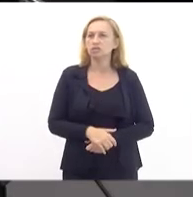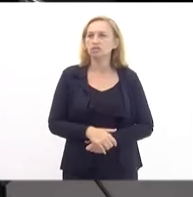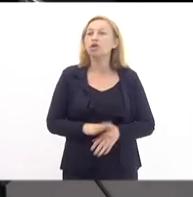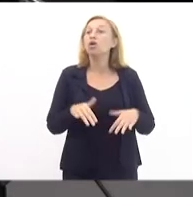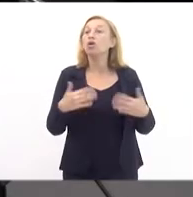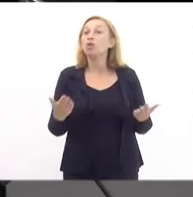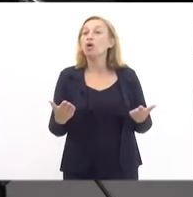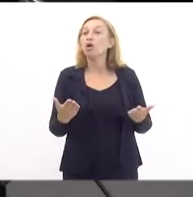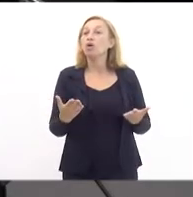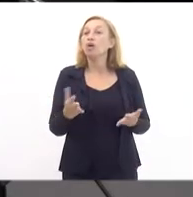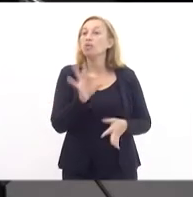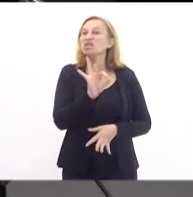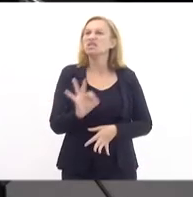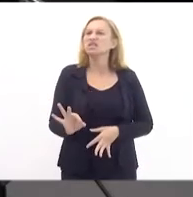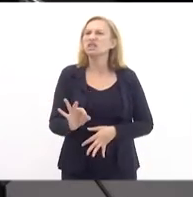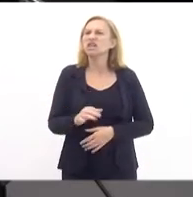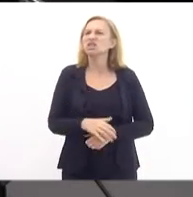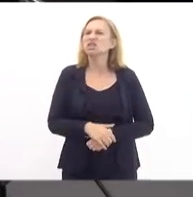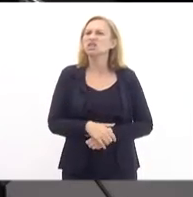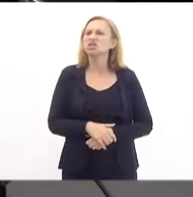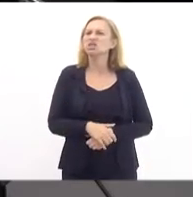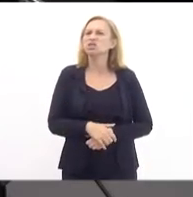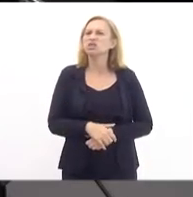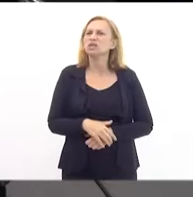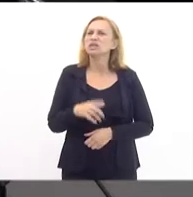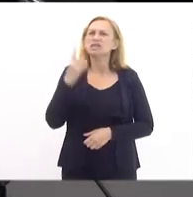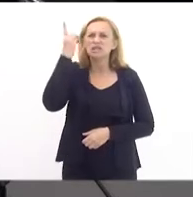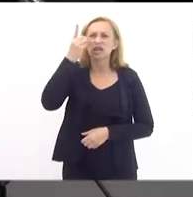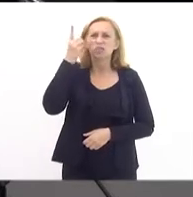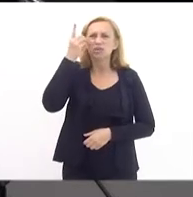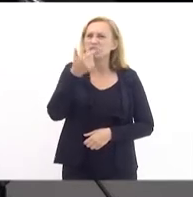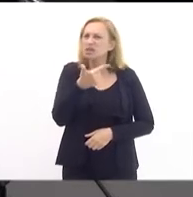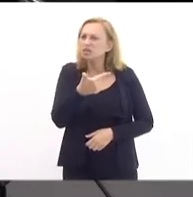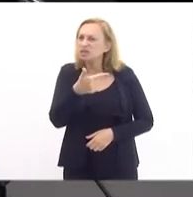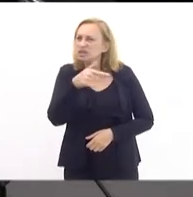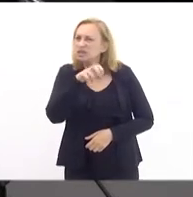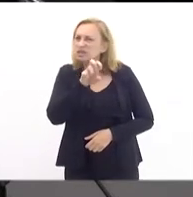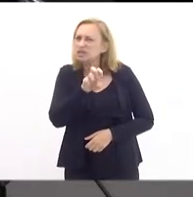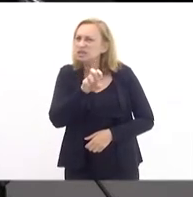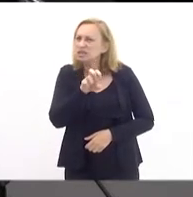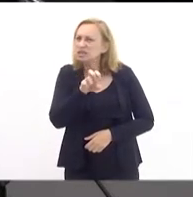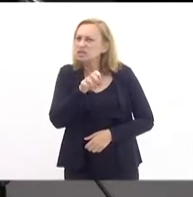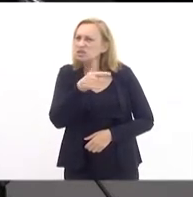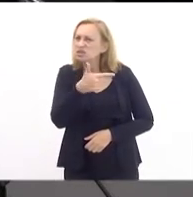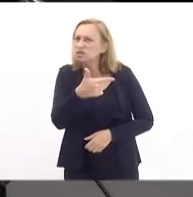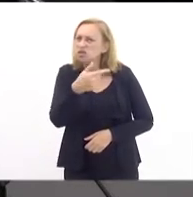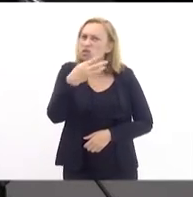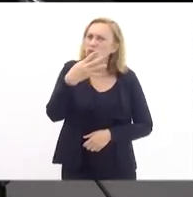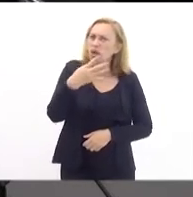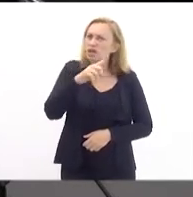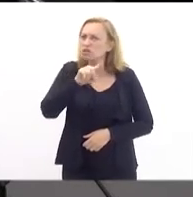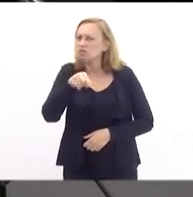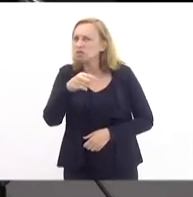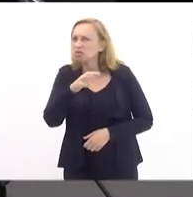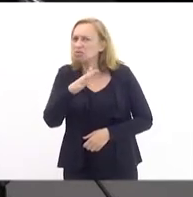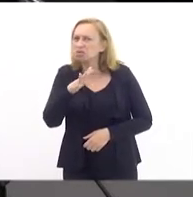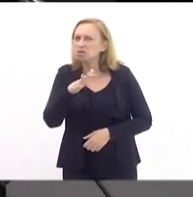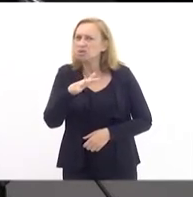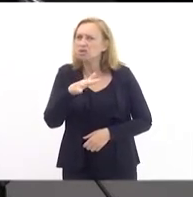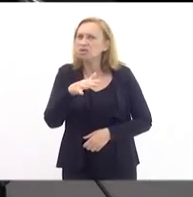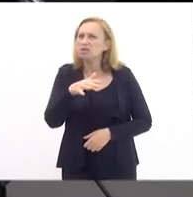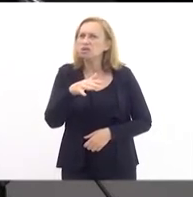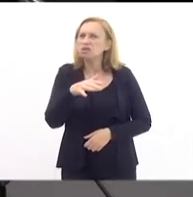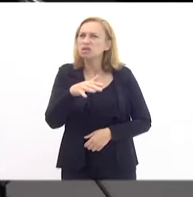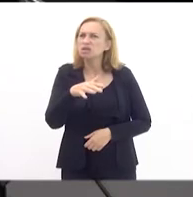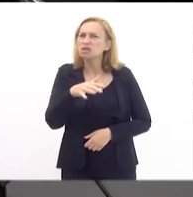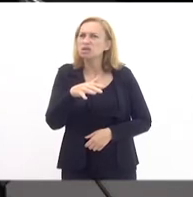foi o percentual? Foi, deputado, 25, em torno de 25. Foi 24, alguma coisa. Sim, o 24